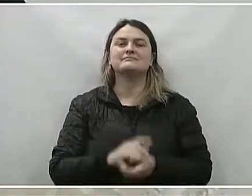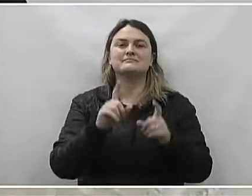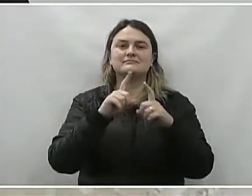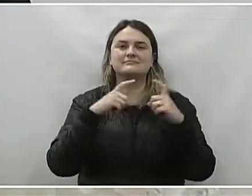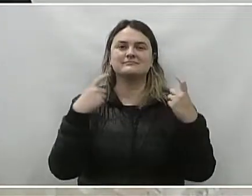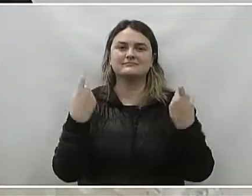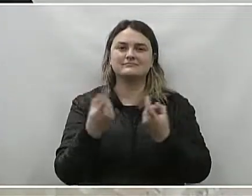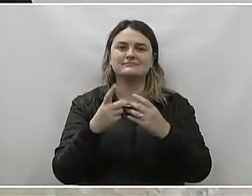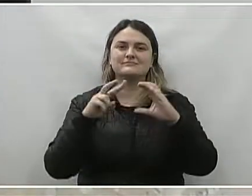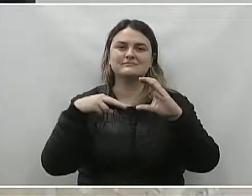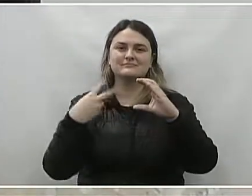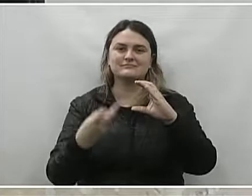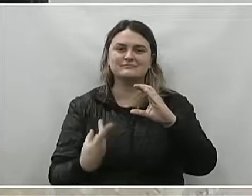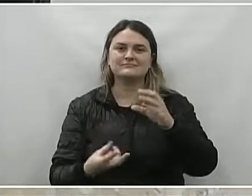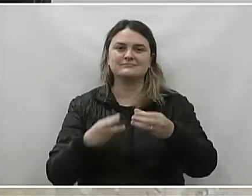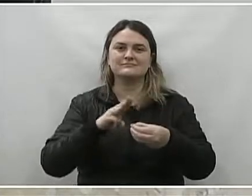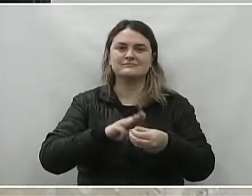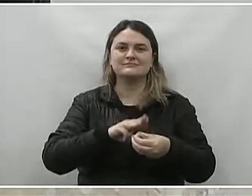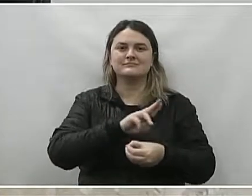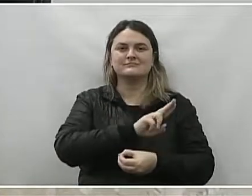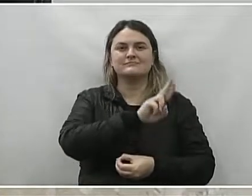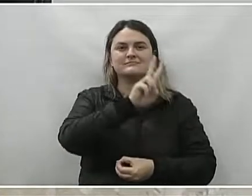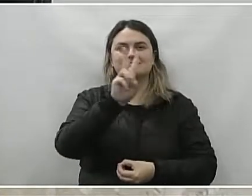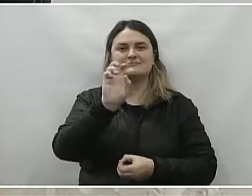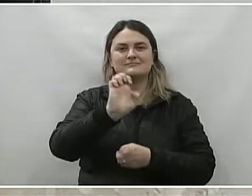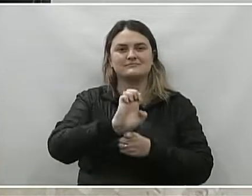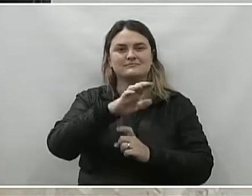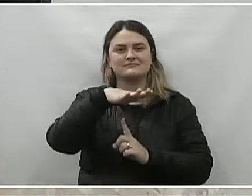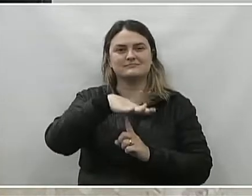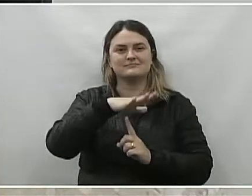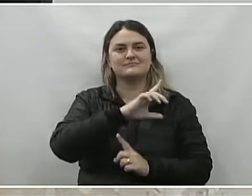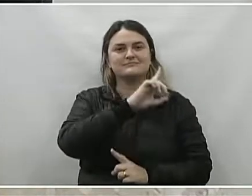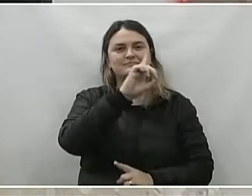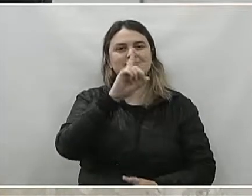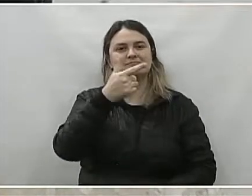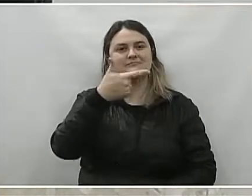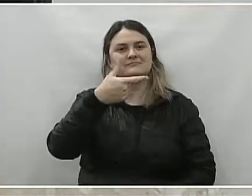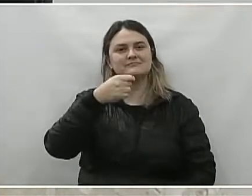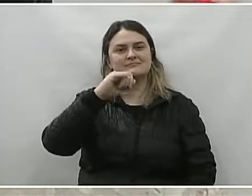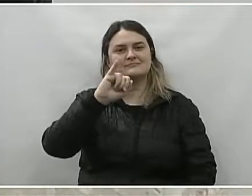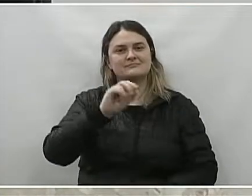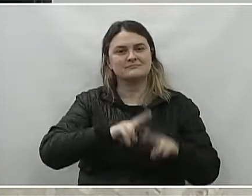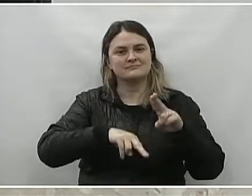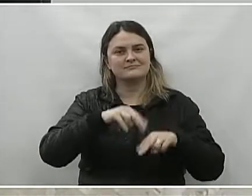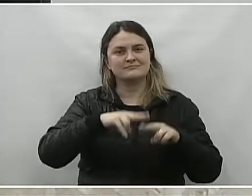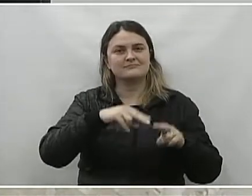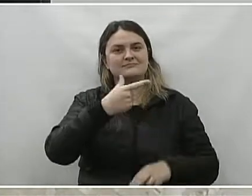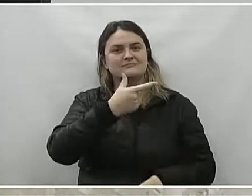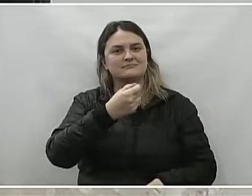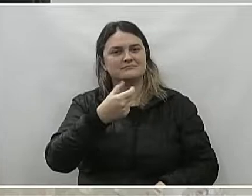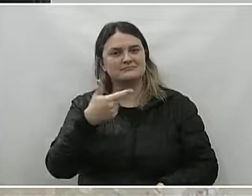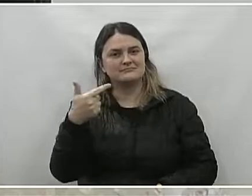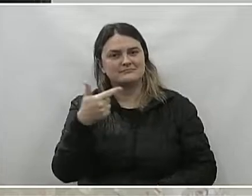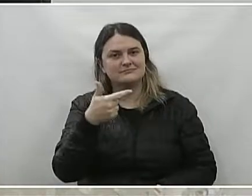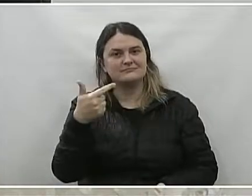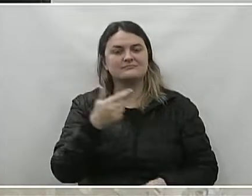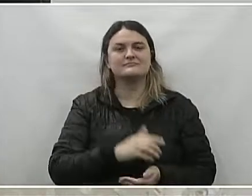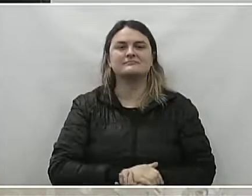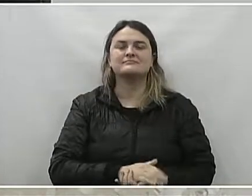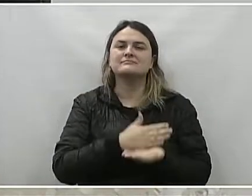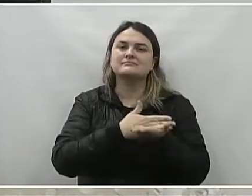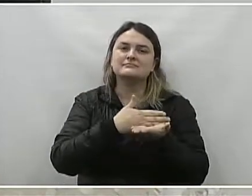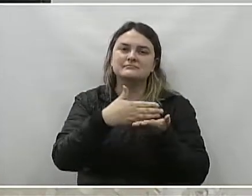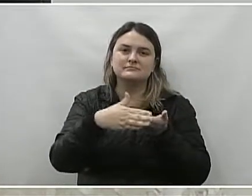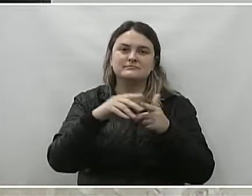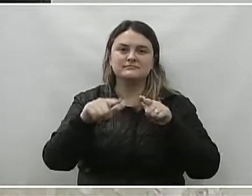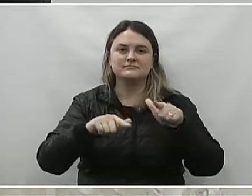Reunião ordinária da Câmara Municipal de União da Vitória, Estado do Paraná, dia 20 de junho de 2022.